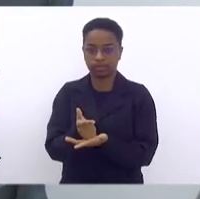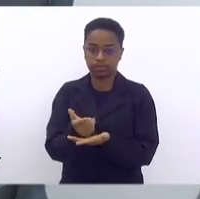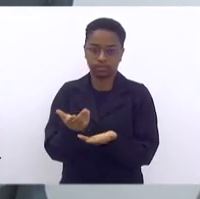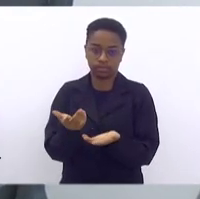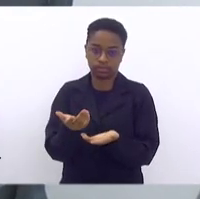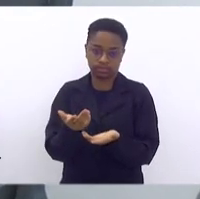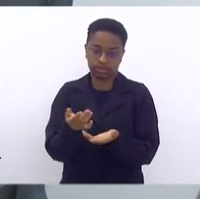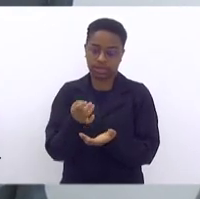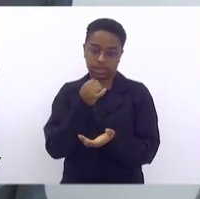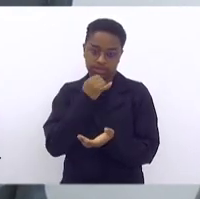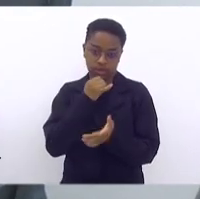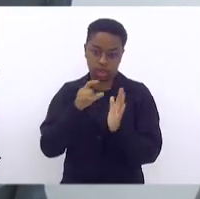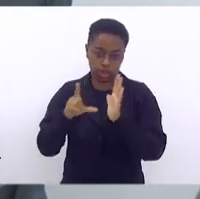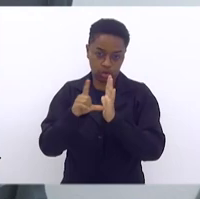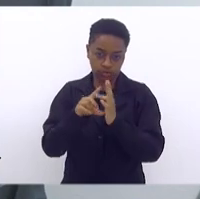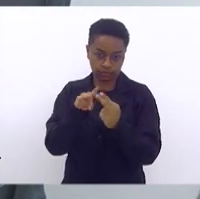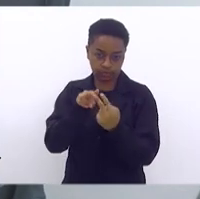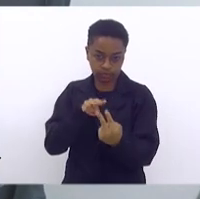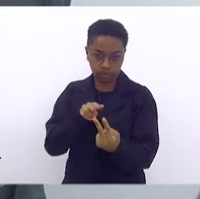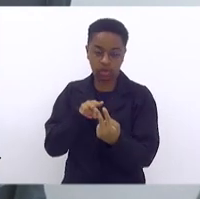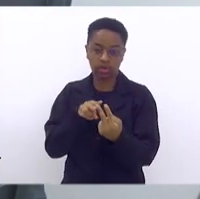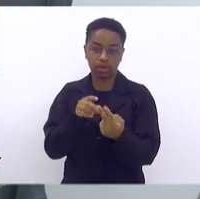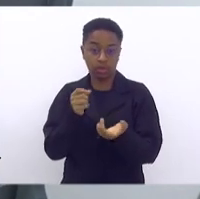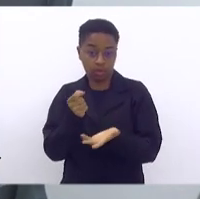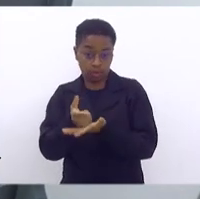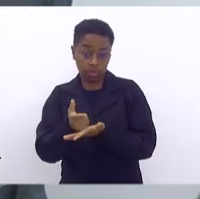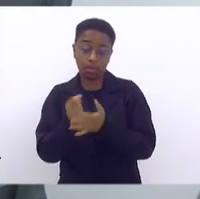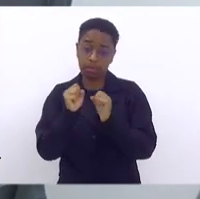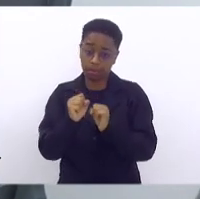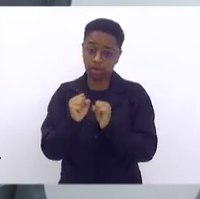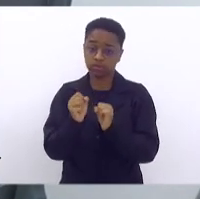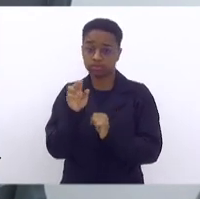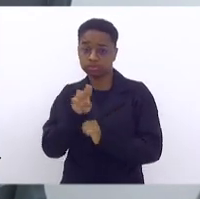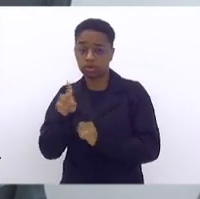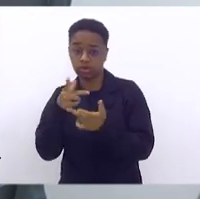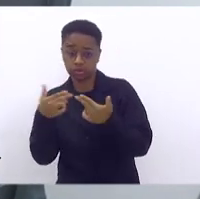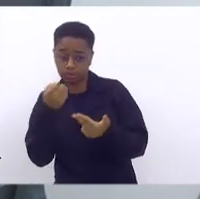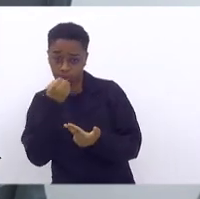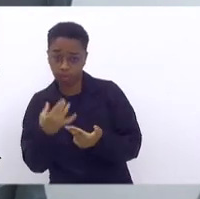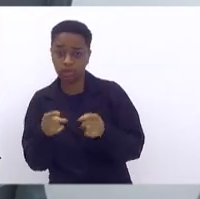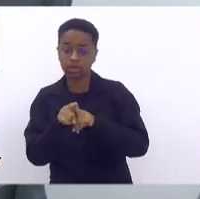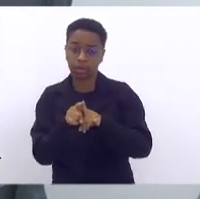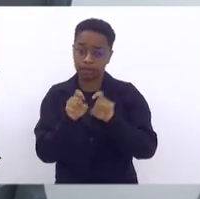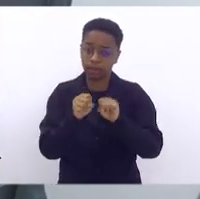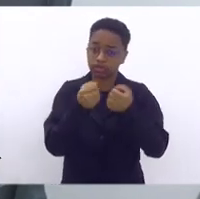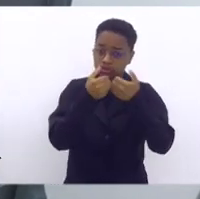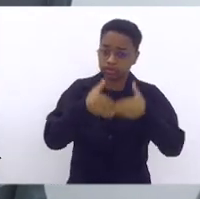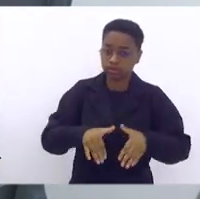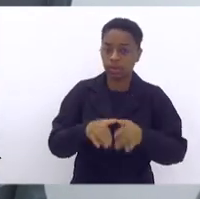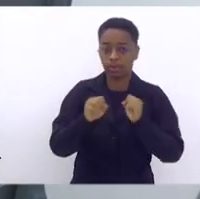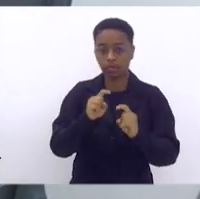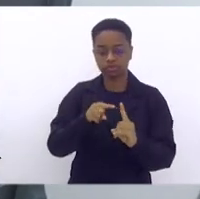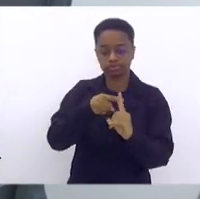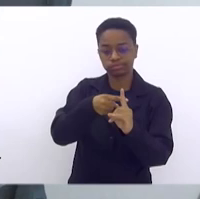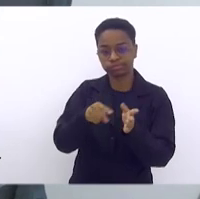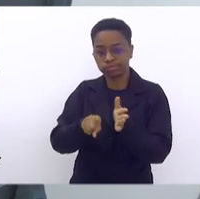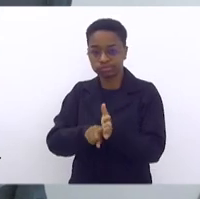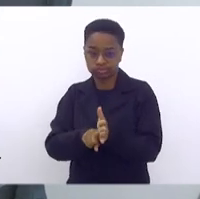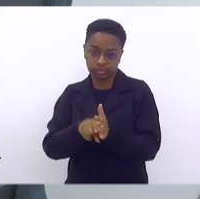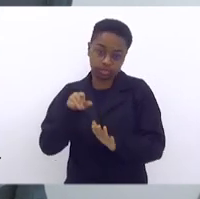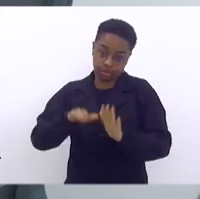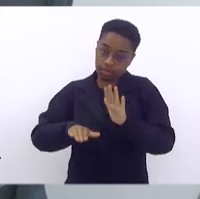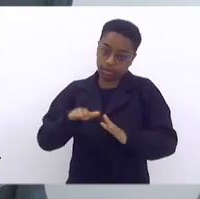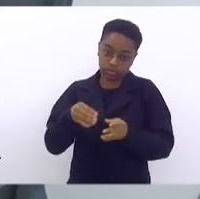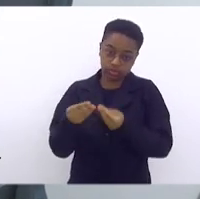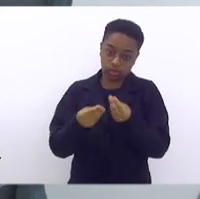pelo e-commerce, ele pode, para o bem ou para o mal, trazer prejuízos ou benefícios para aquela